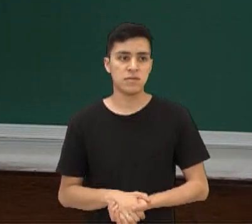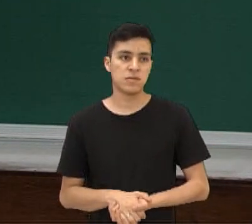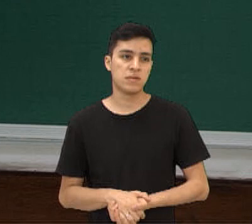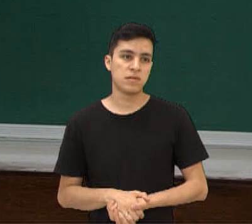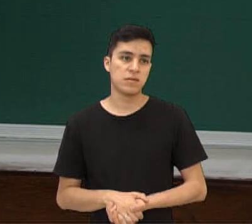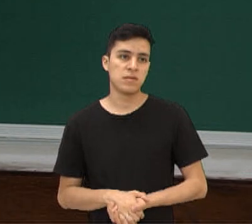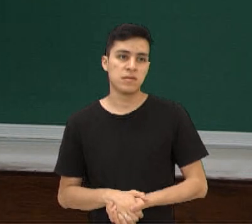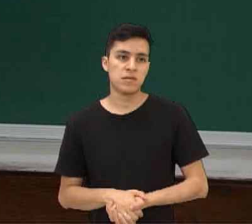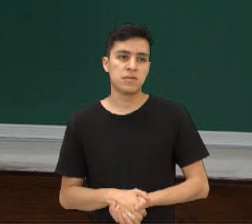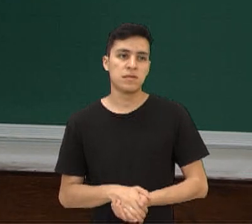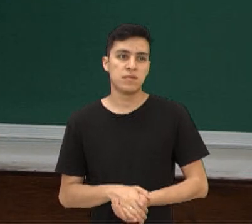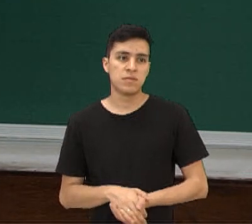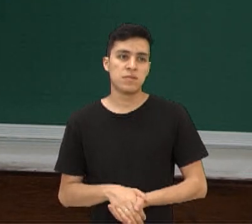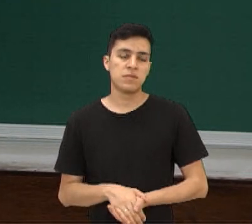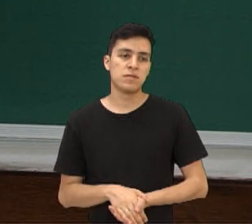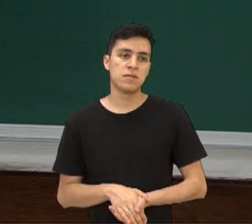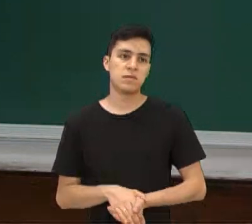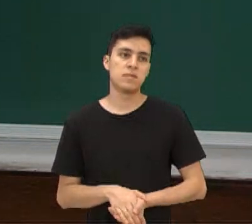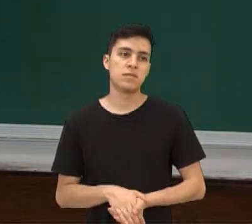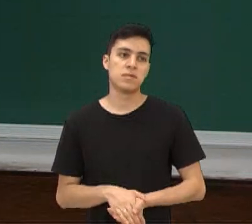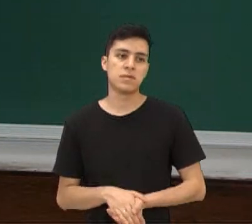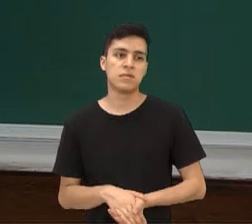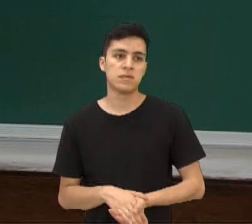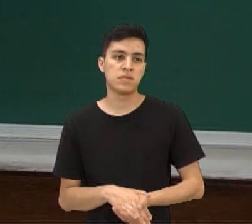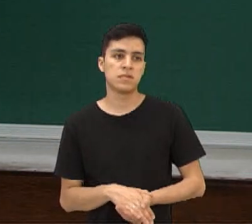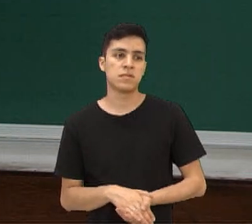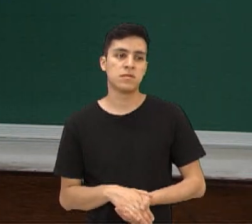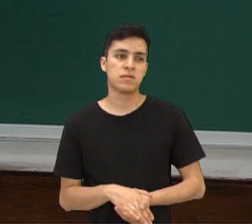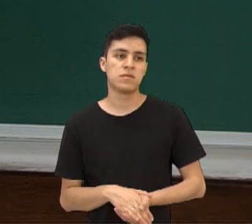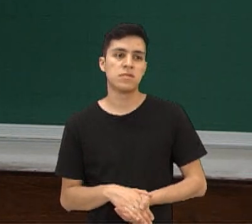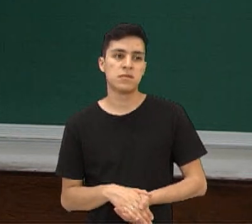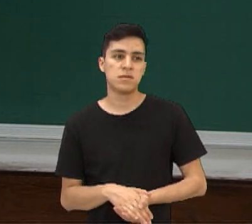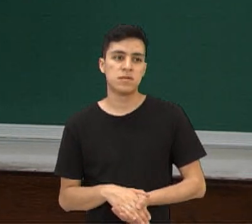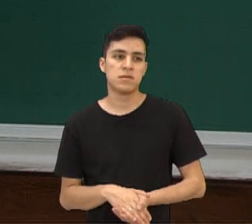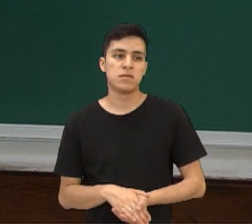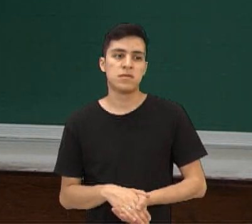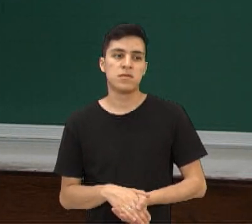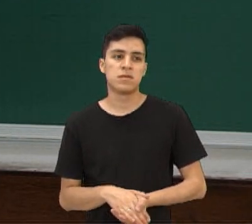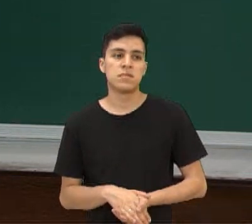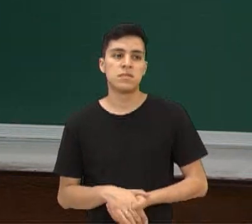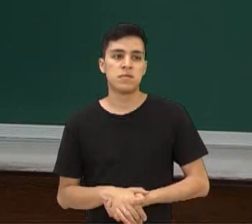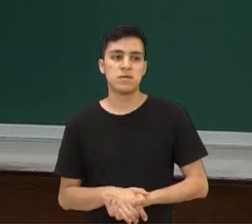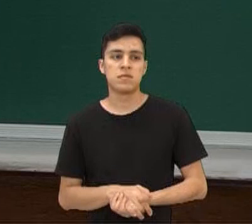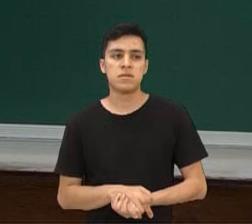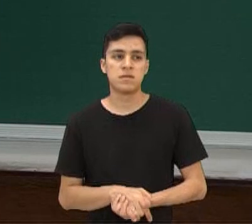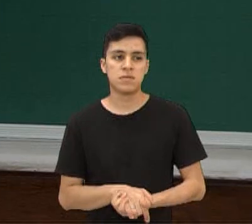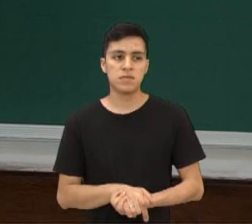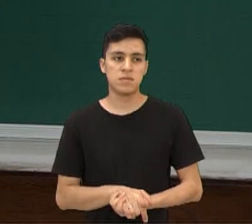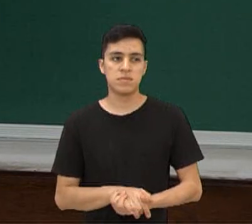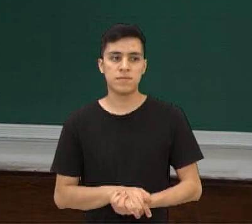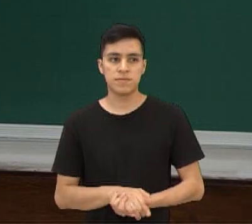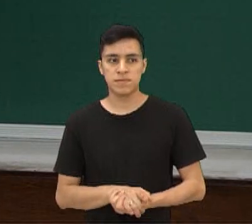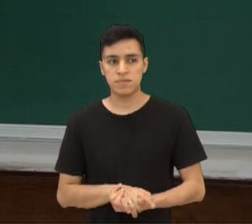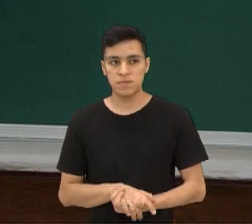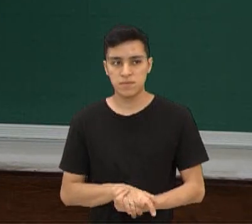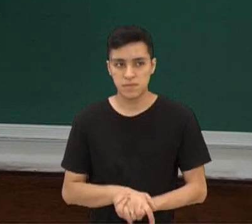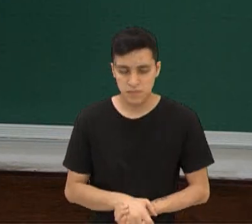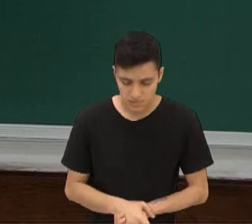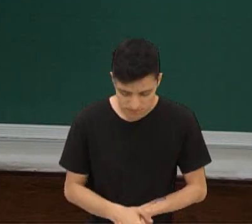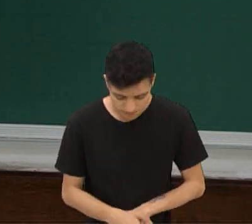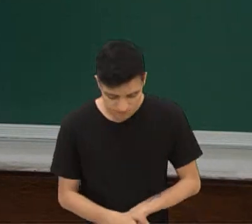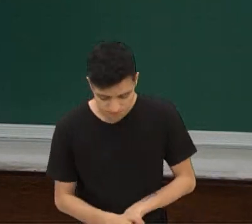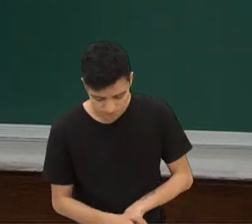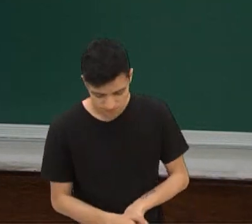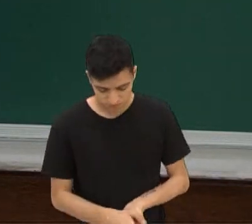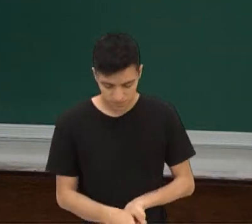talk to me like you think you know me or what I've been through. I'm nothing like you. Some stops